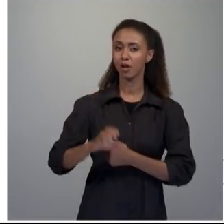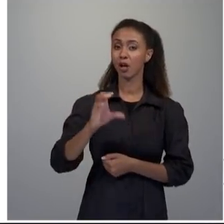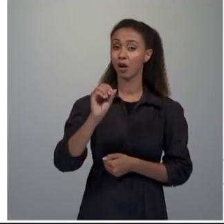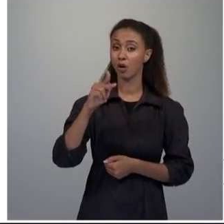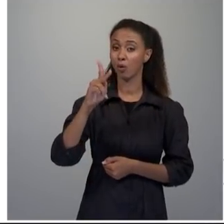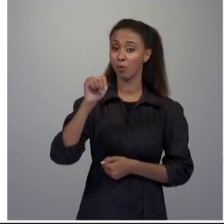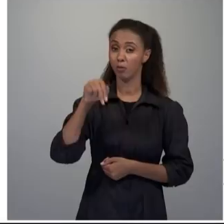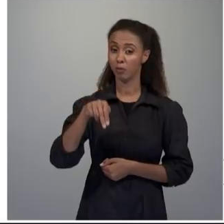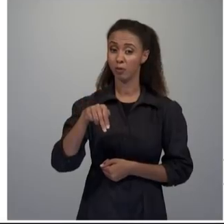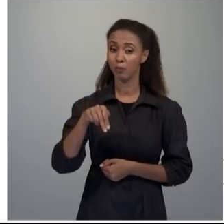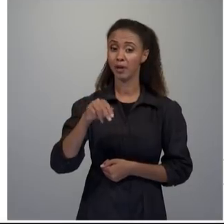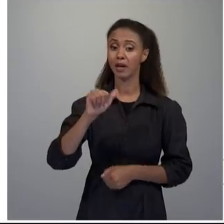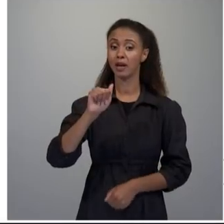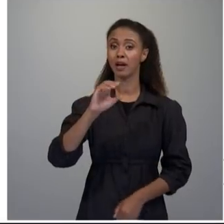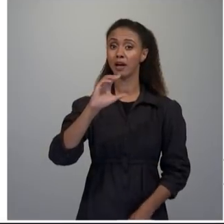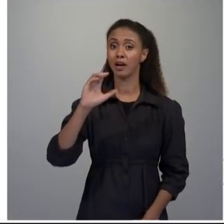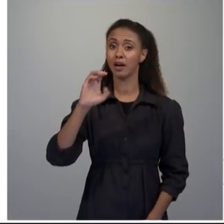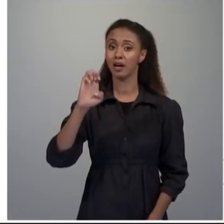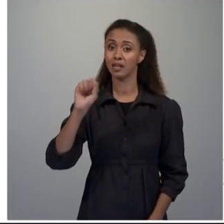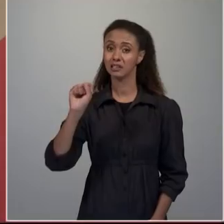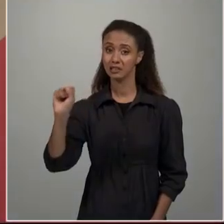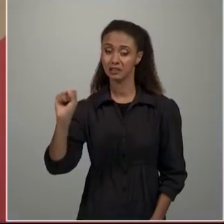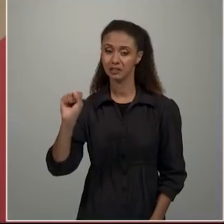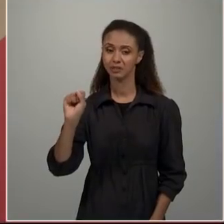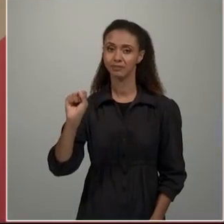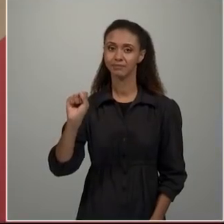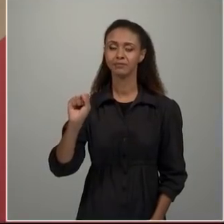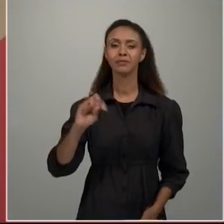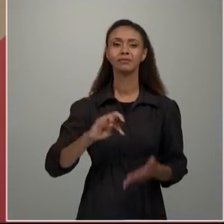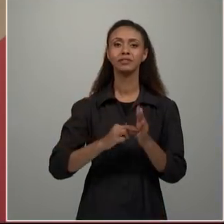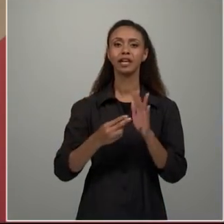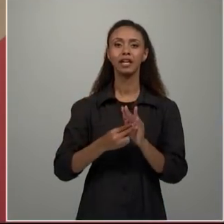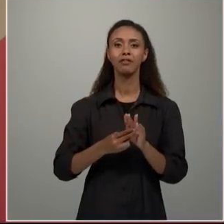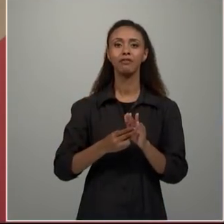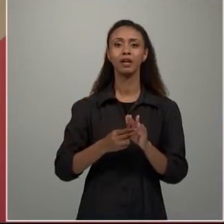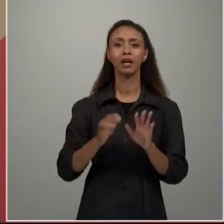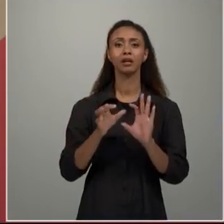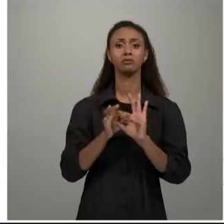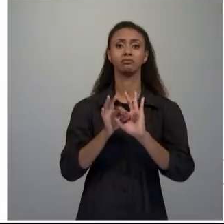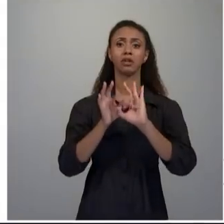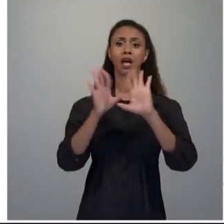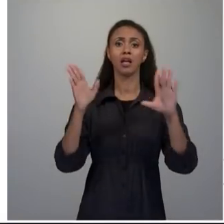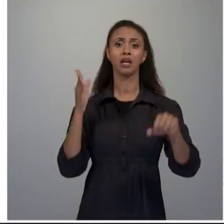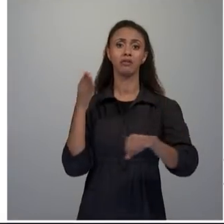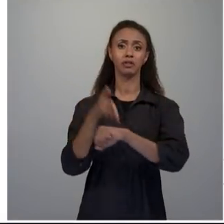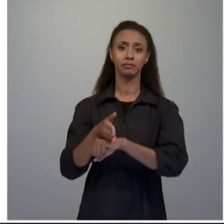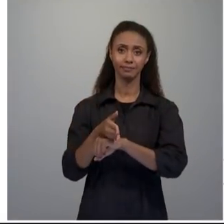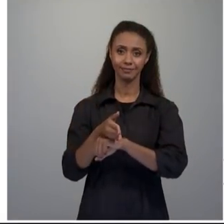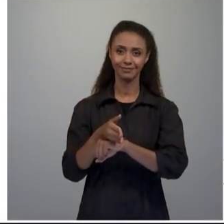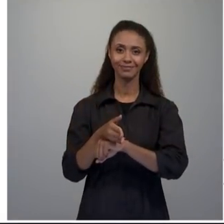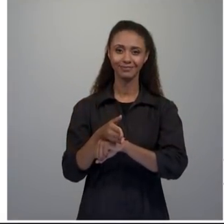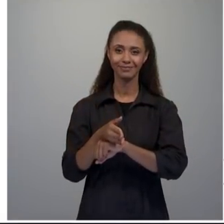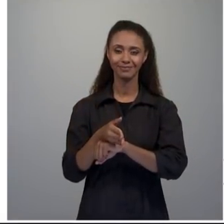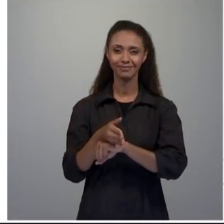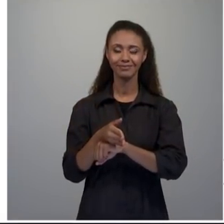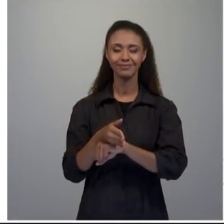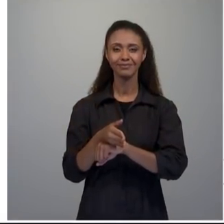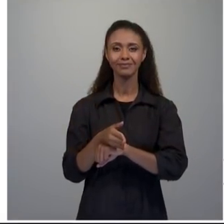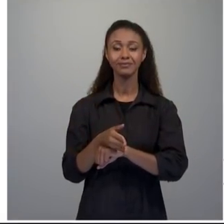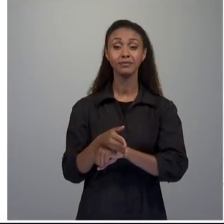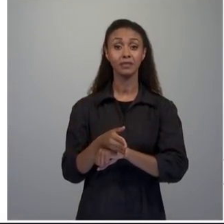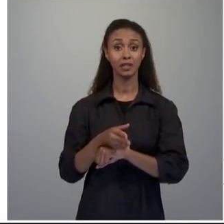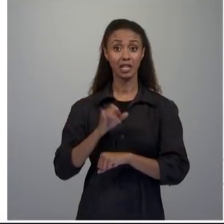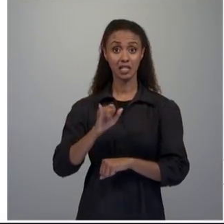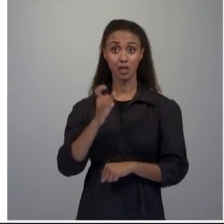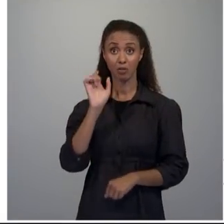access porque acesso aberto acesso livre quando eu dou o pé na axn s a gente